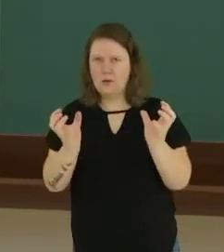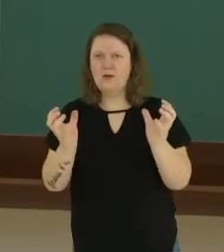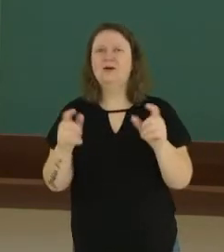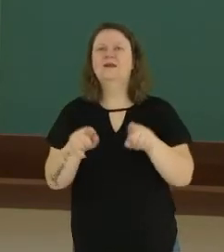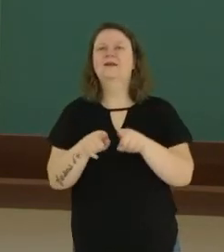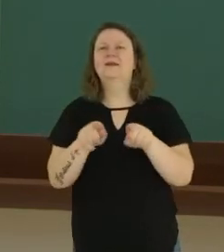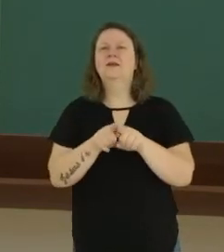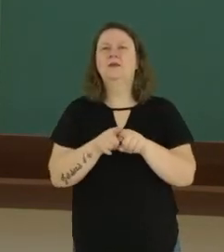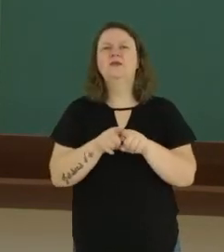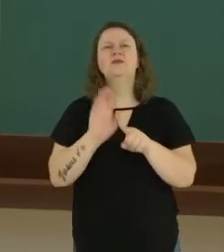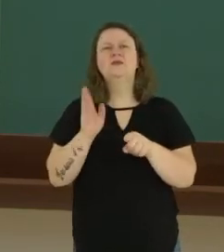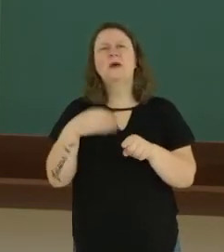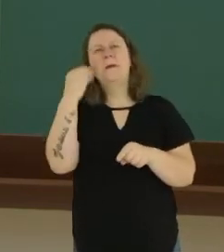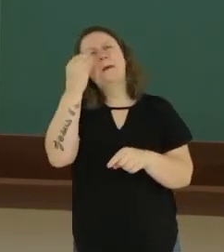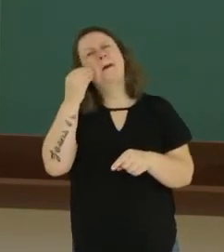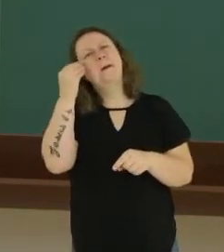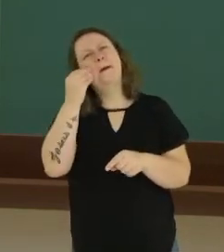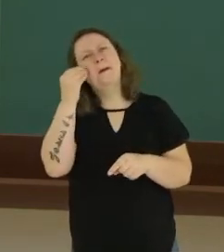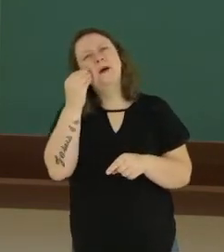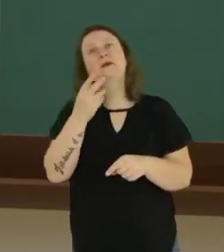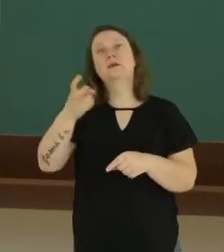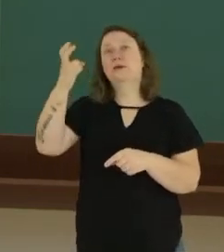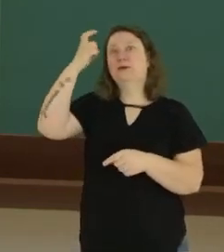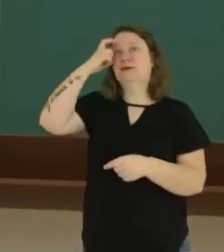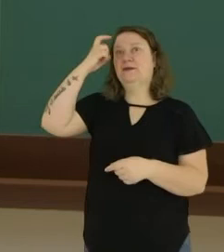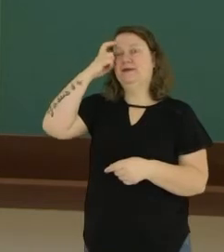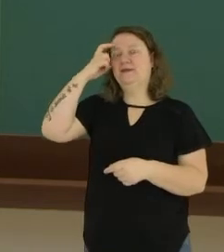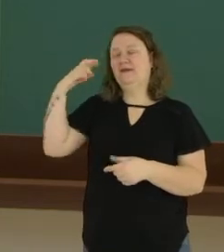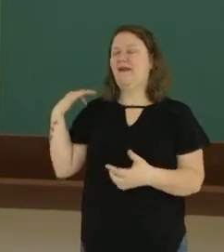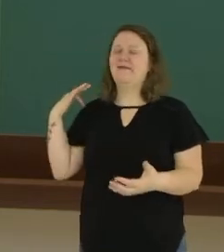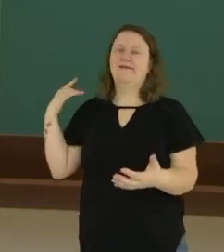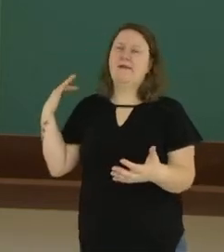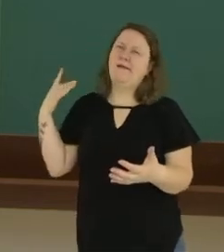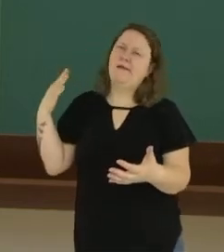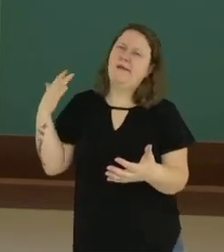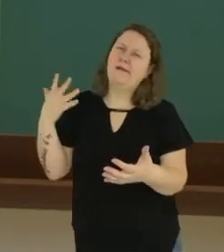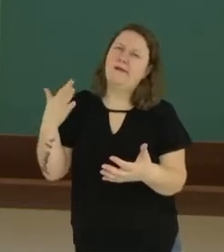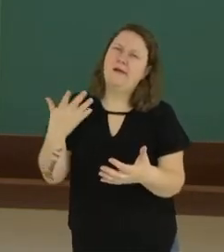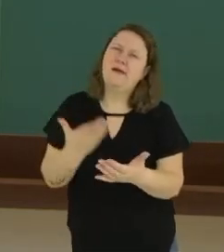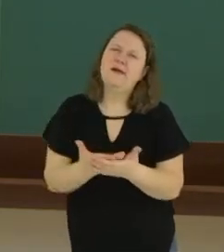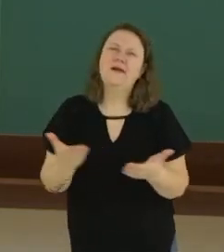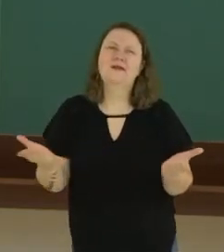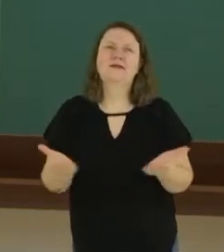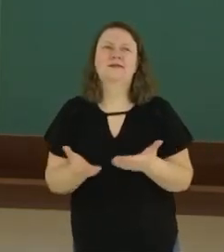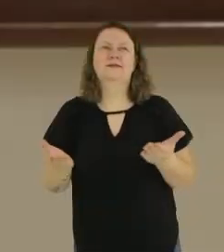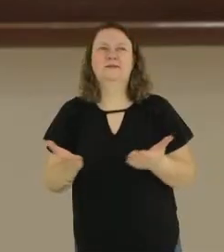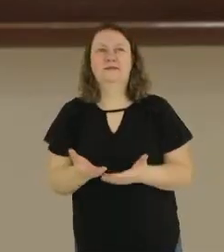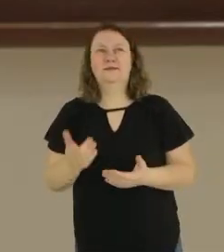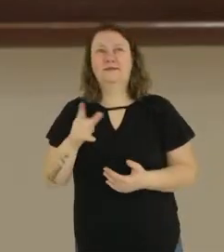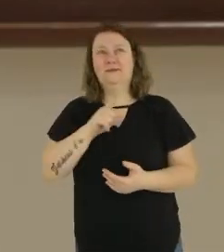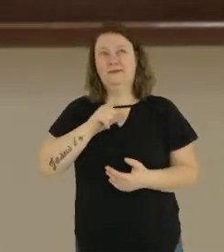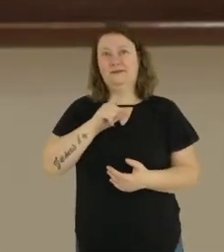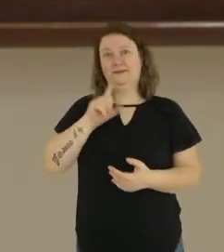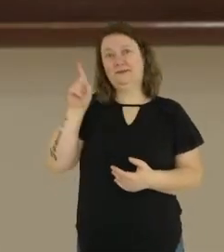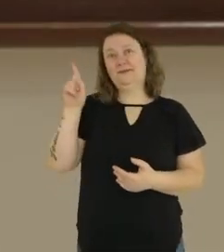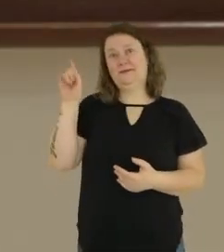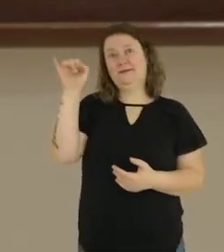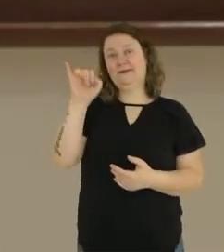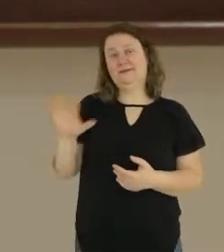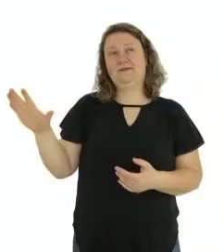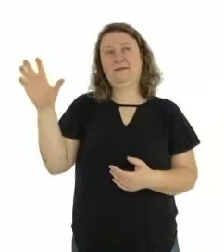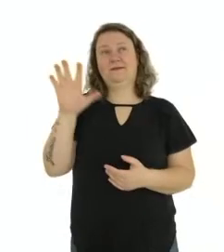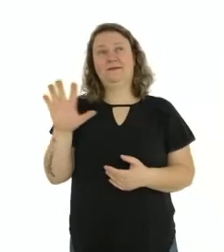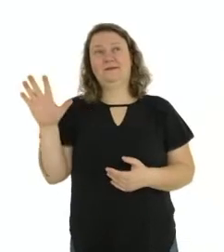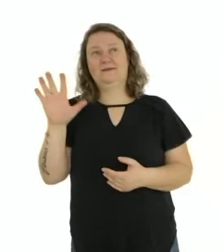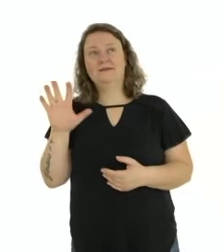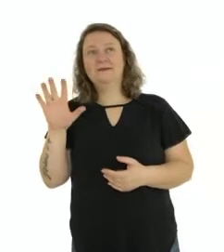na tradição ainda dos descendentes que vivem aqui. A gente tem aqui uma imagem da casa do